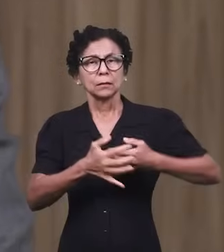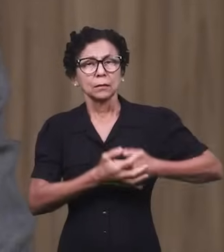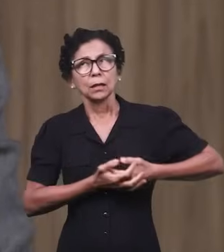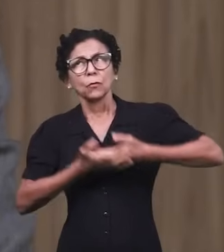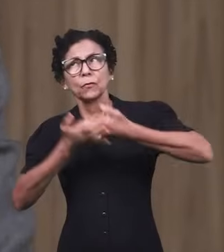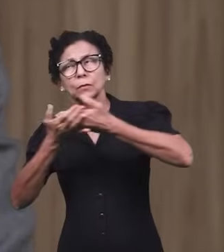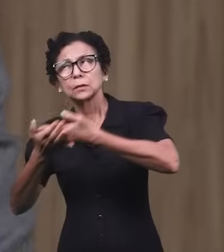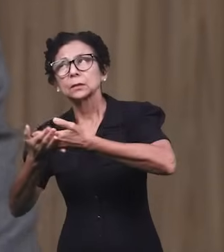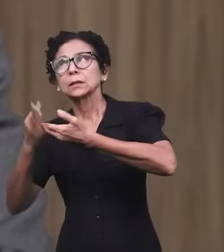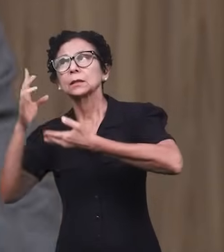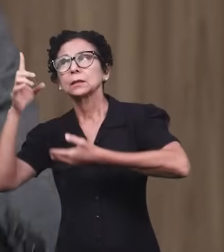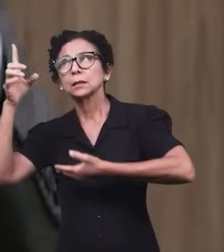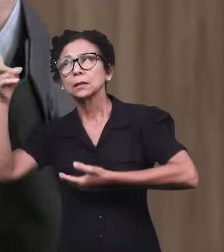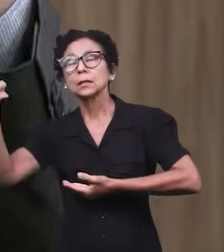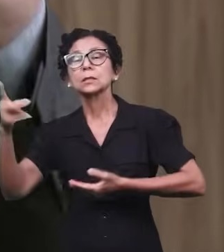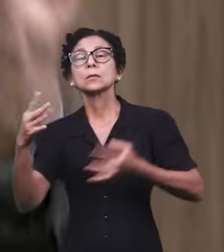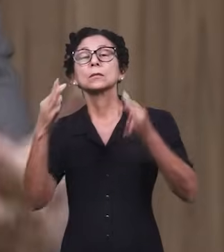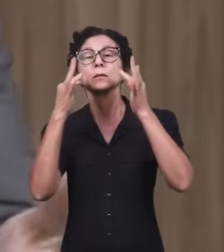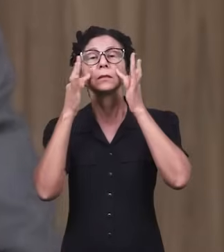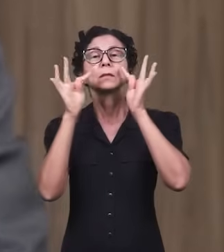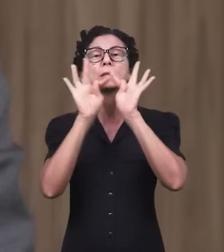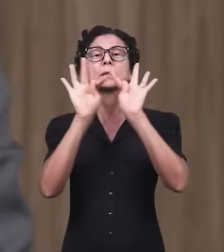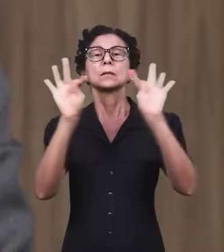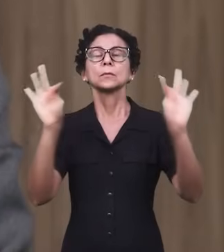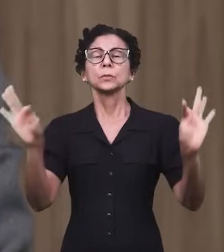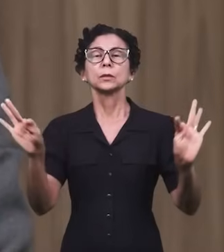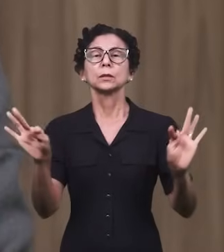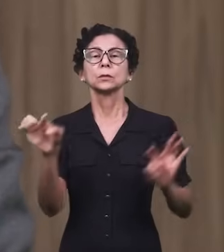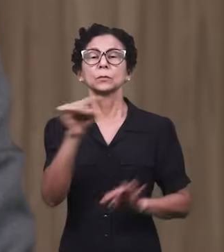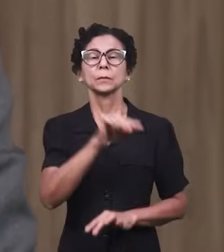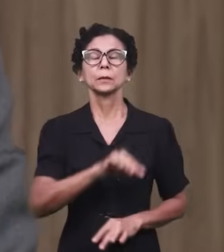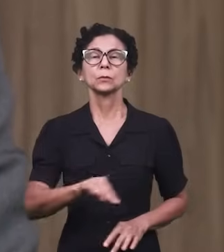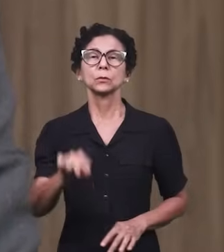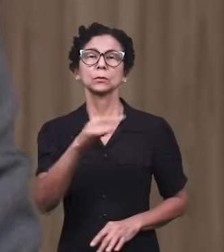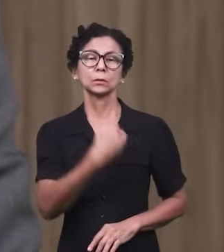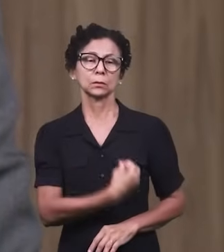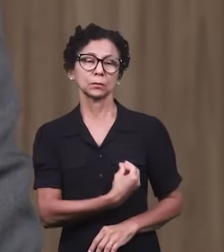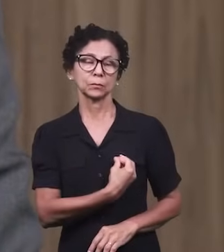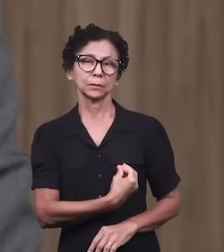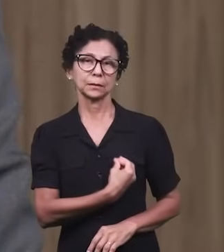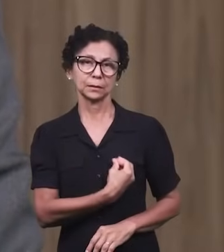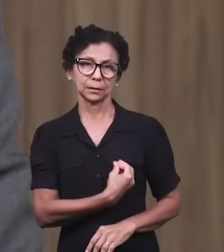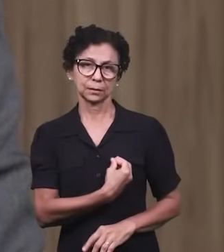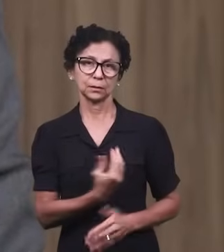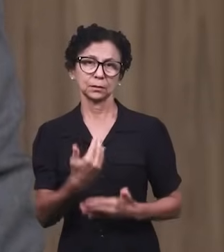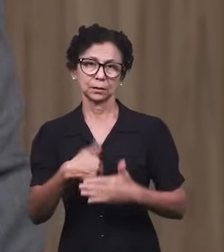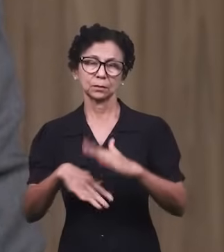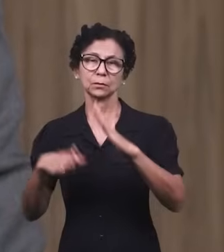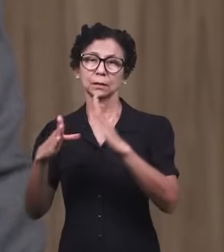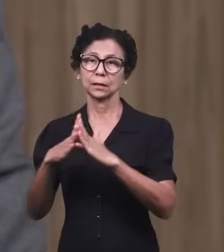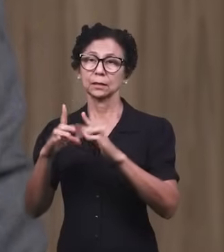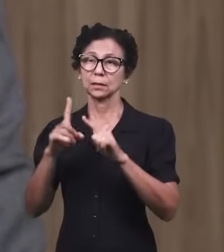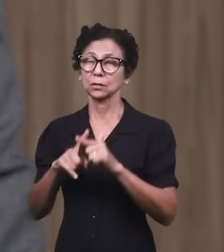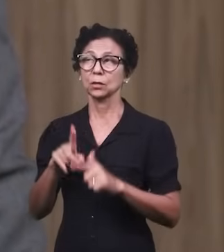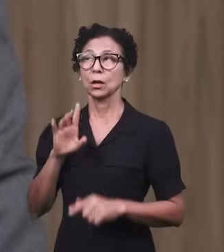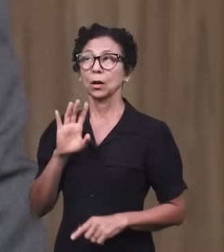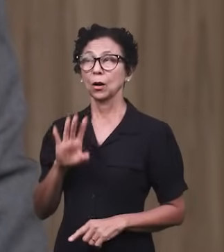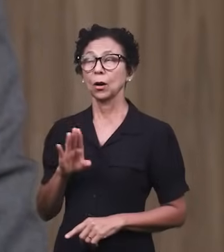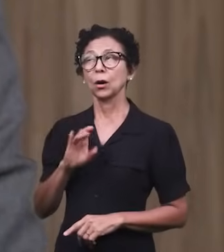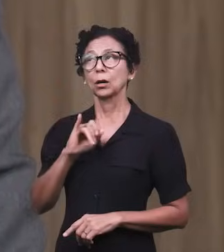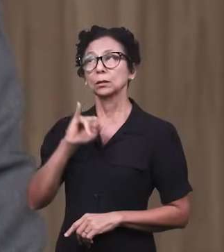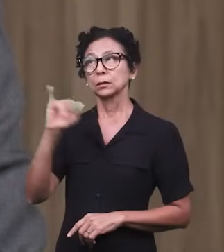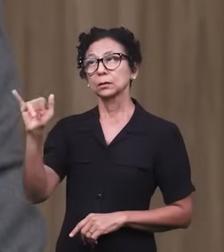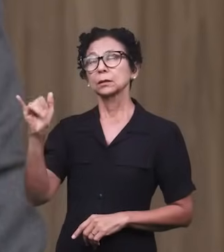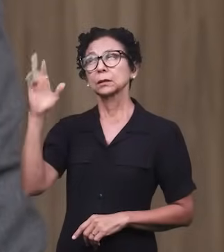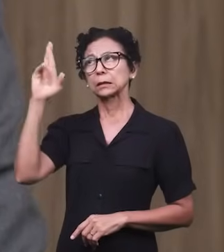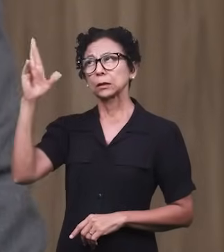para amigos que está ali, e dizendo para o Senhor, acima de tudo, que eles vão criar os filhos dele, o filho dele, a filha